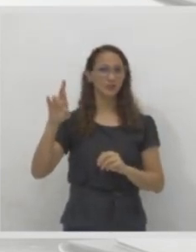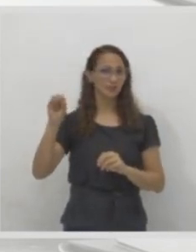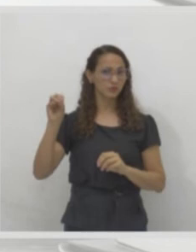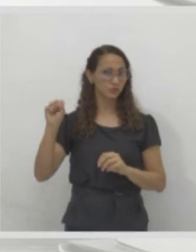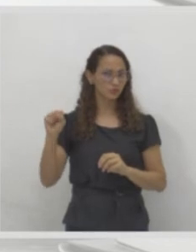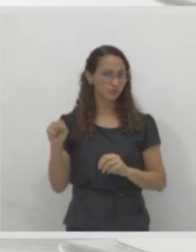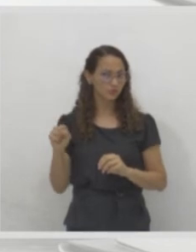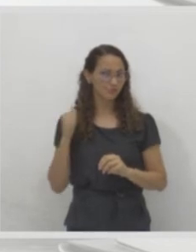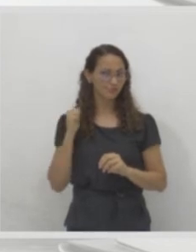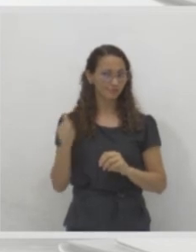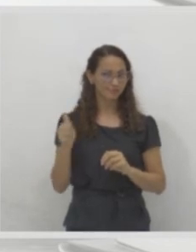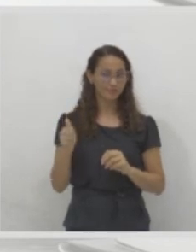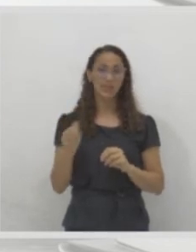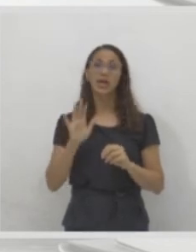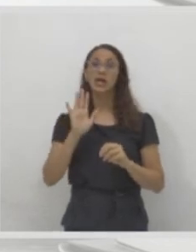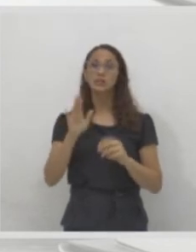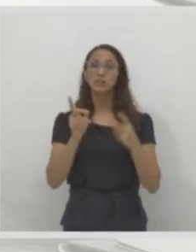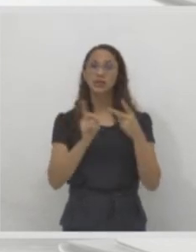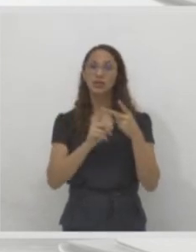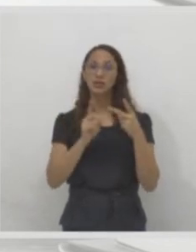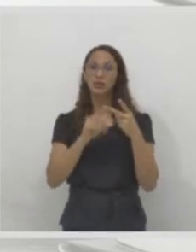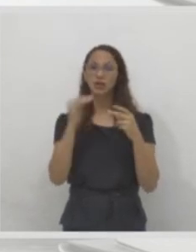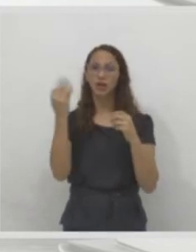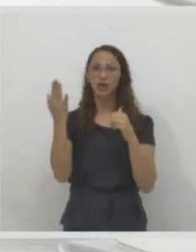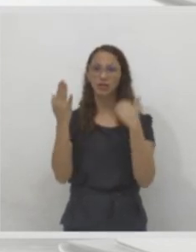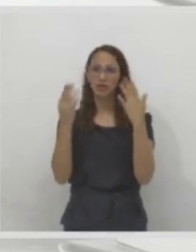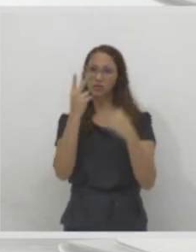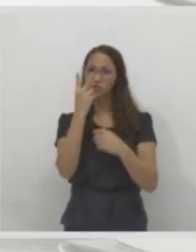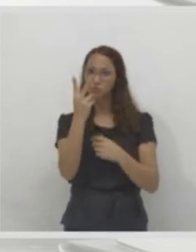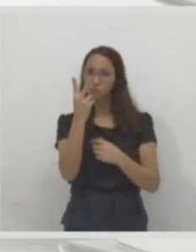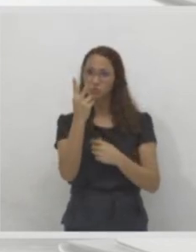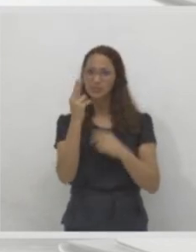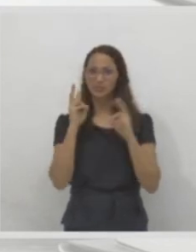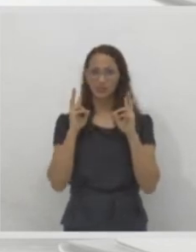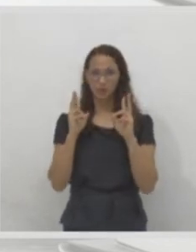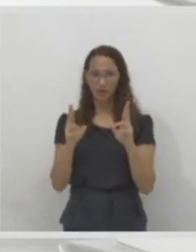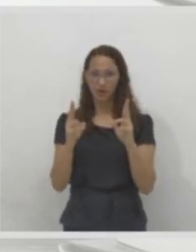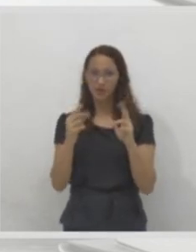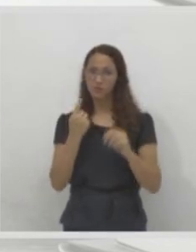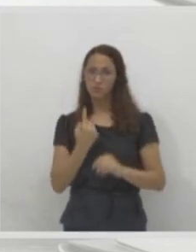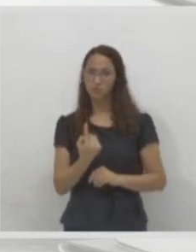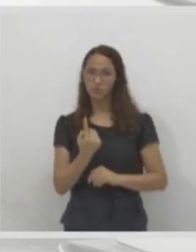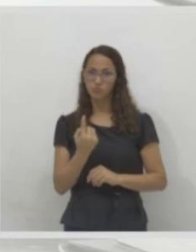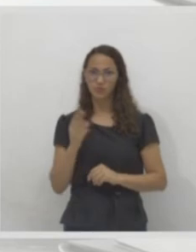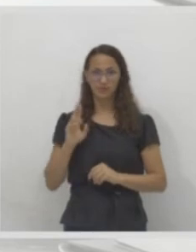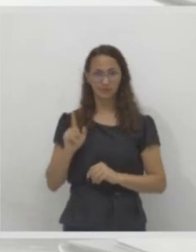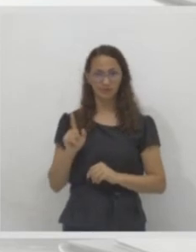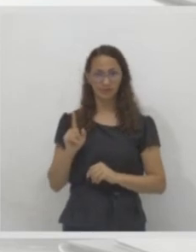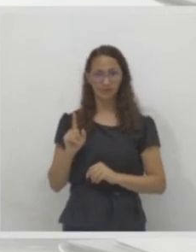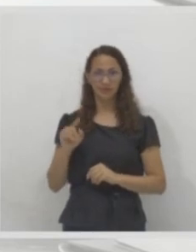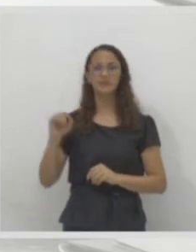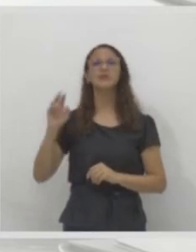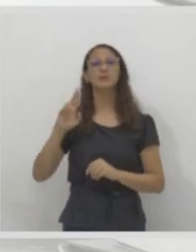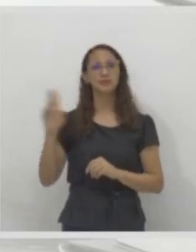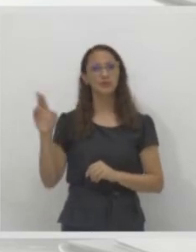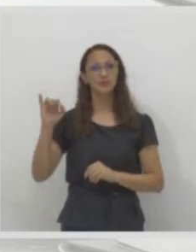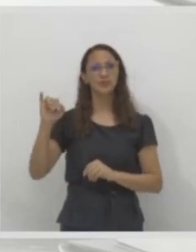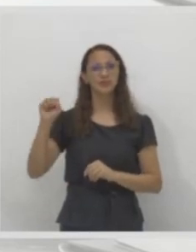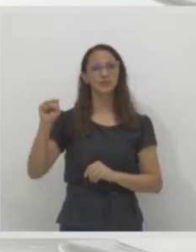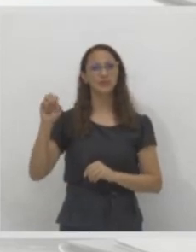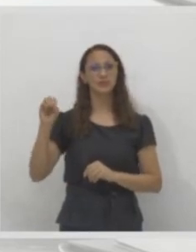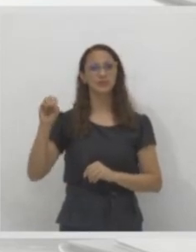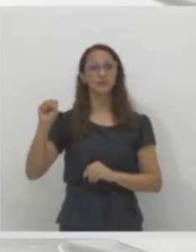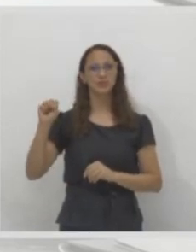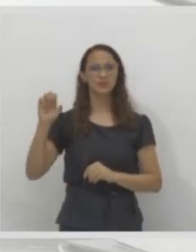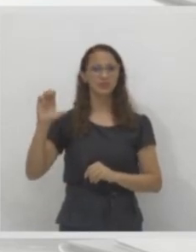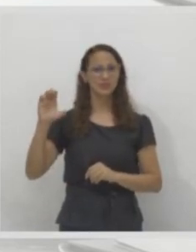triângulos que têm 2 medidas iguais e uma diferente, é chamado de triângulo isósceles. E eu tenho